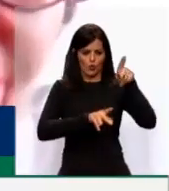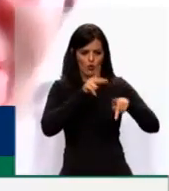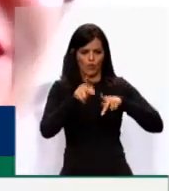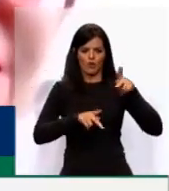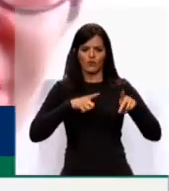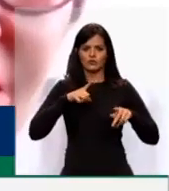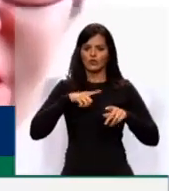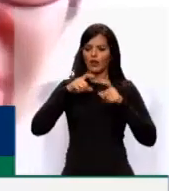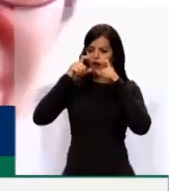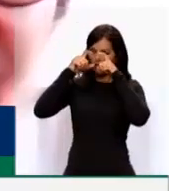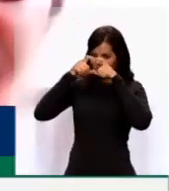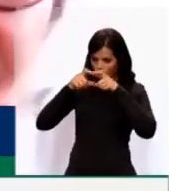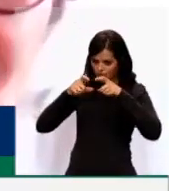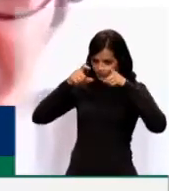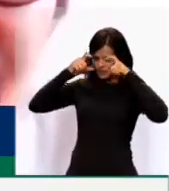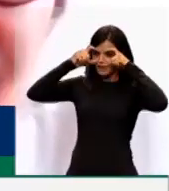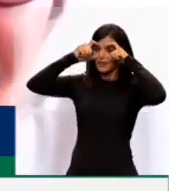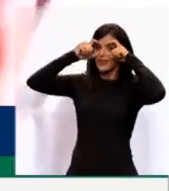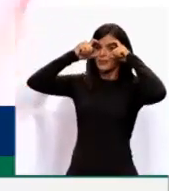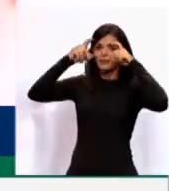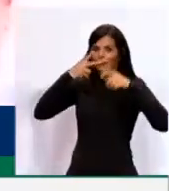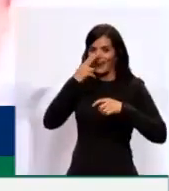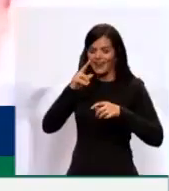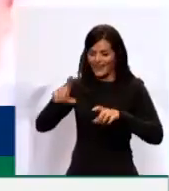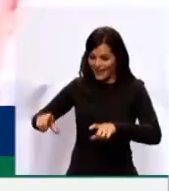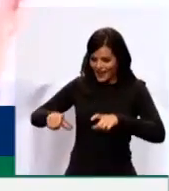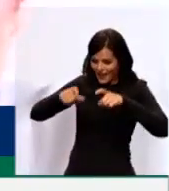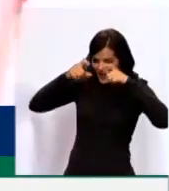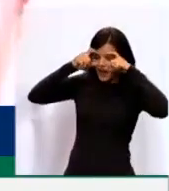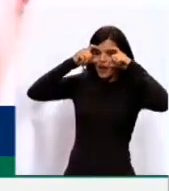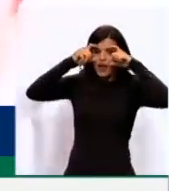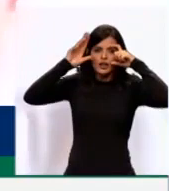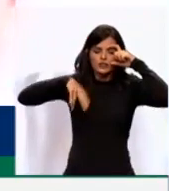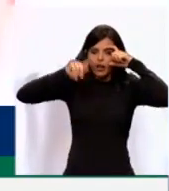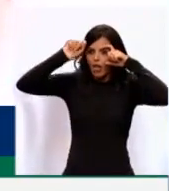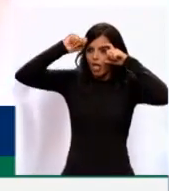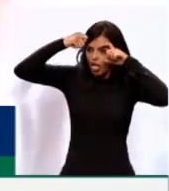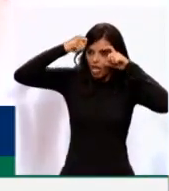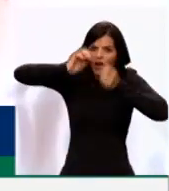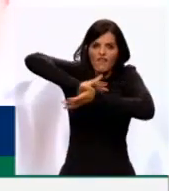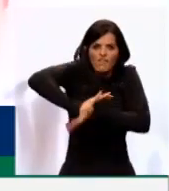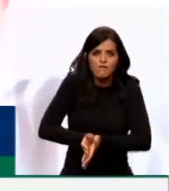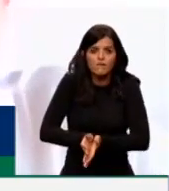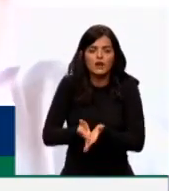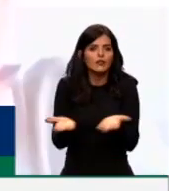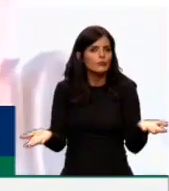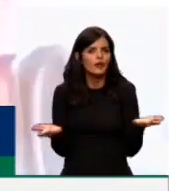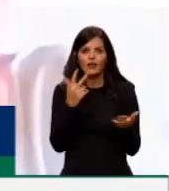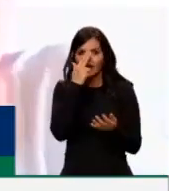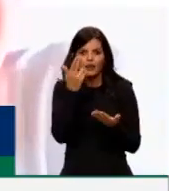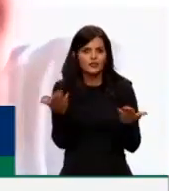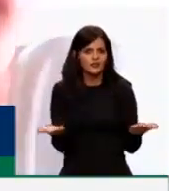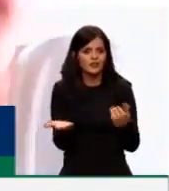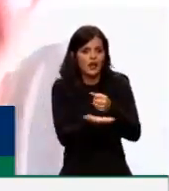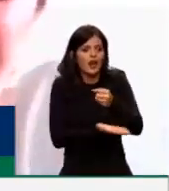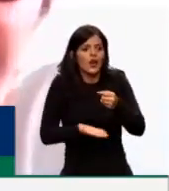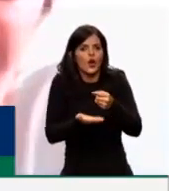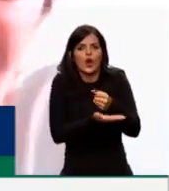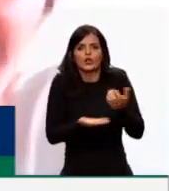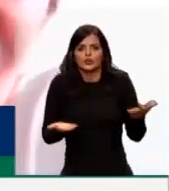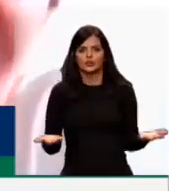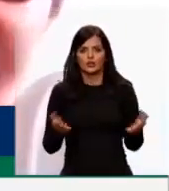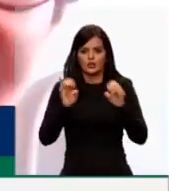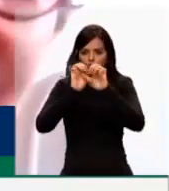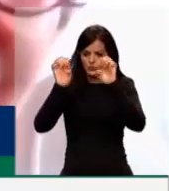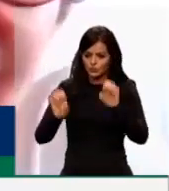com lentes racistas, e as relações culturais, as relações sociais, elas vão ser permeadas por essa lógica